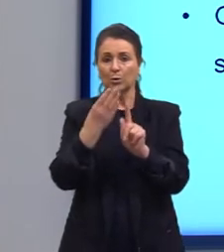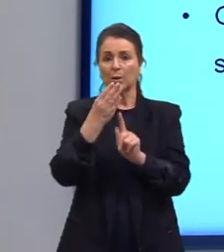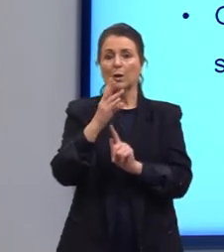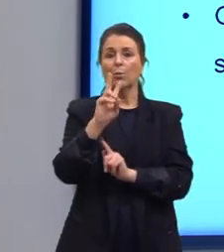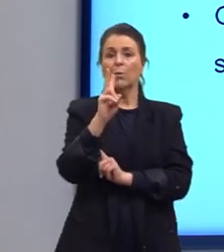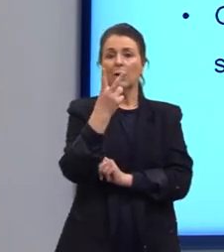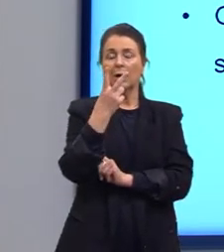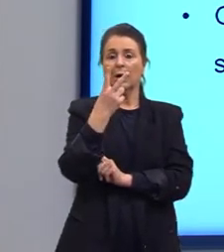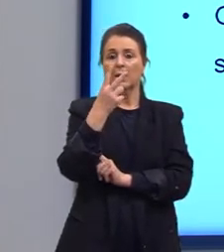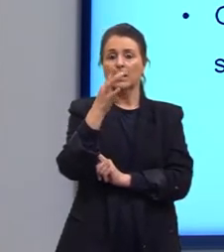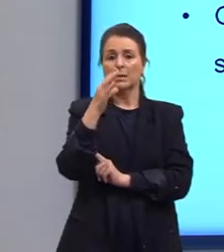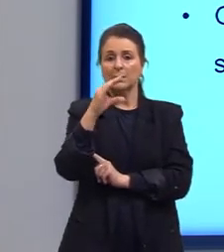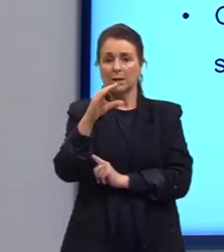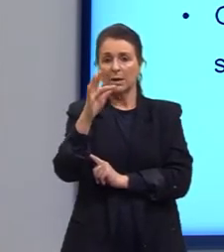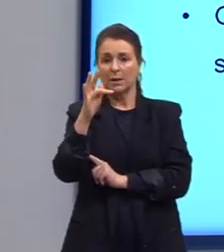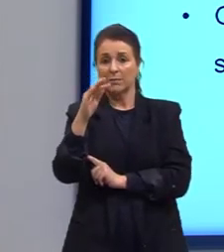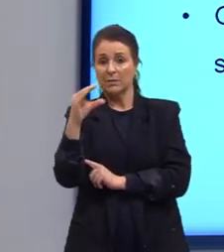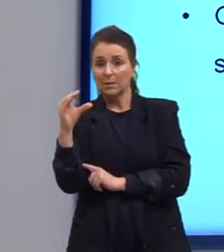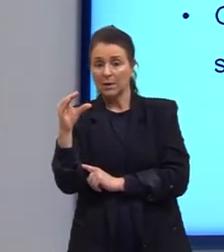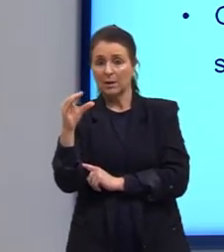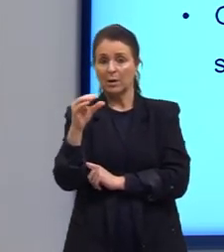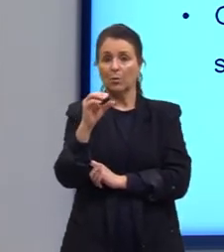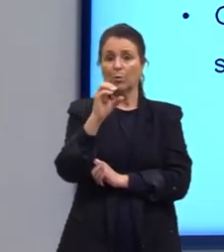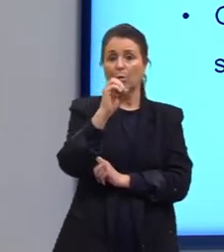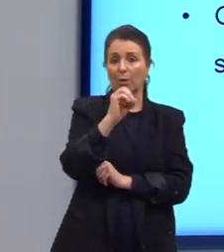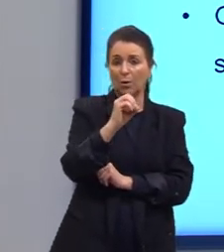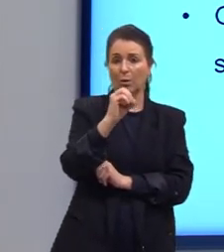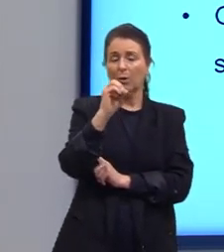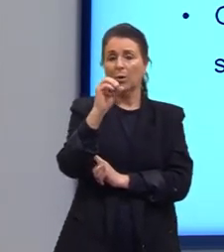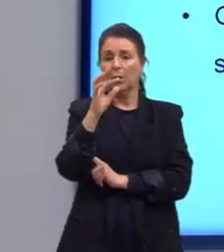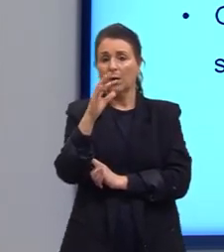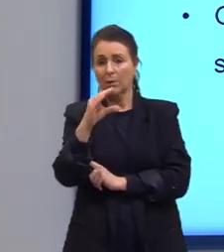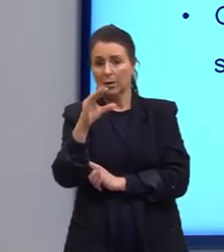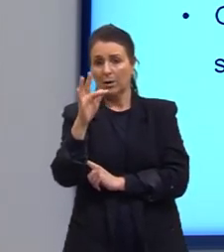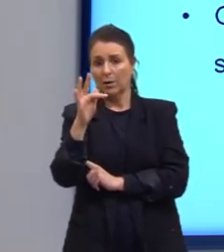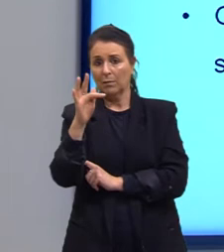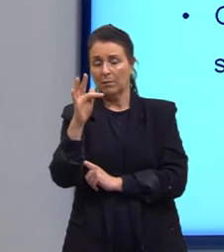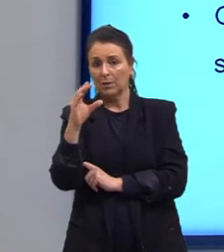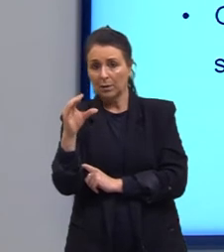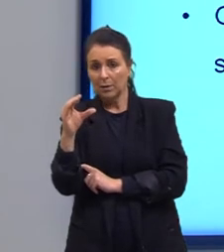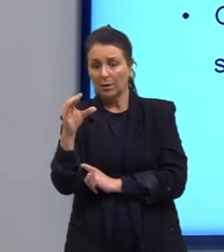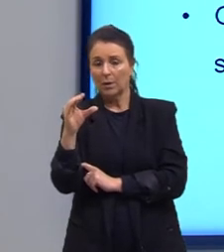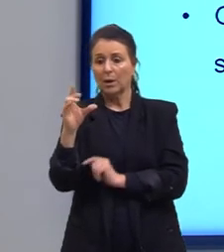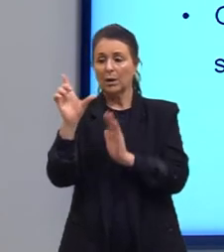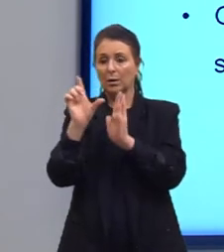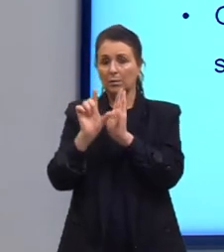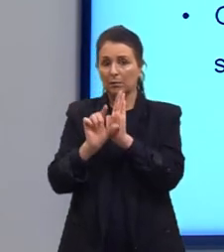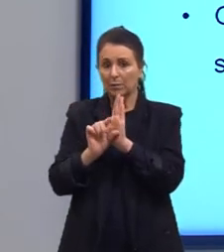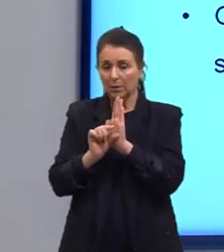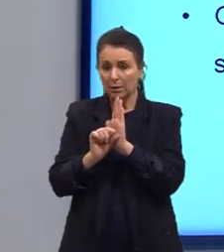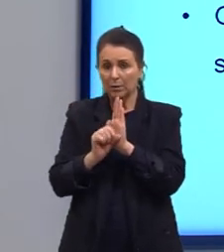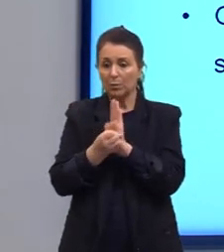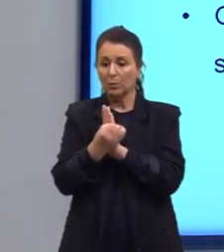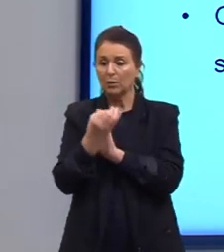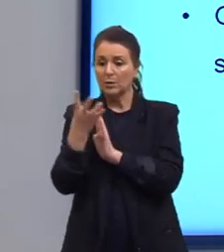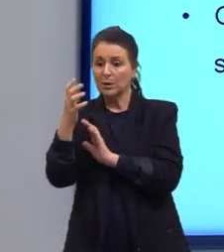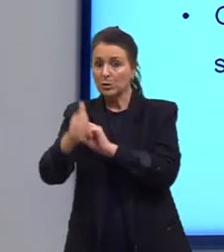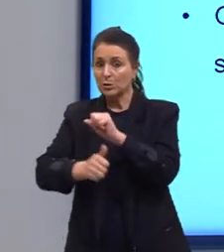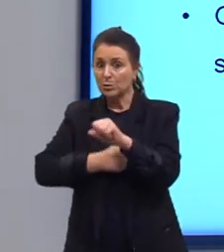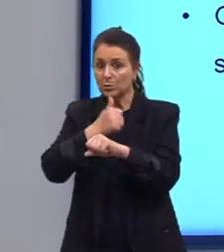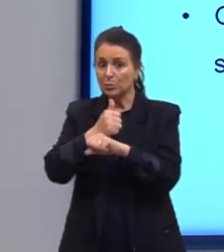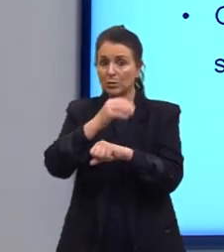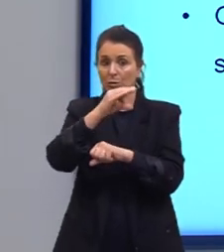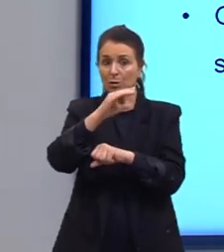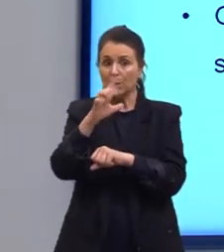hsfc ou hfc que eles têm um menor quantidade de substituintes de